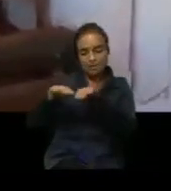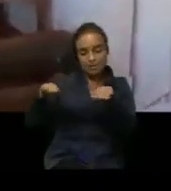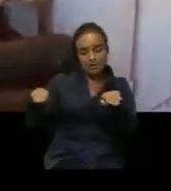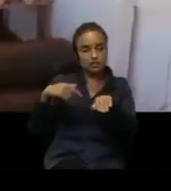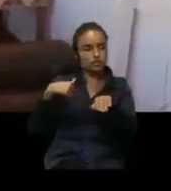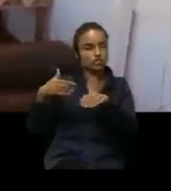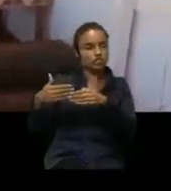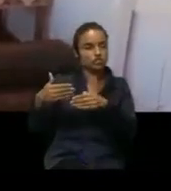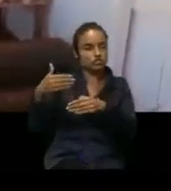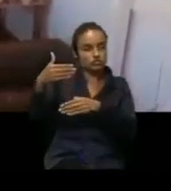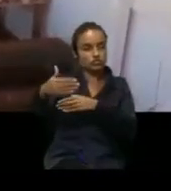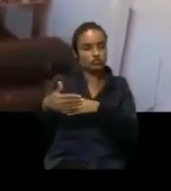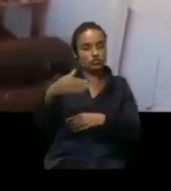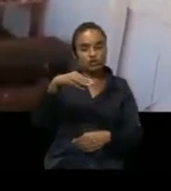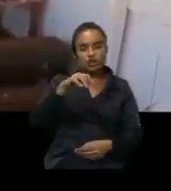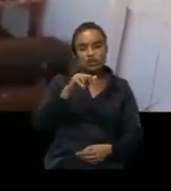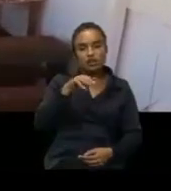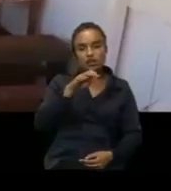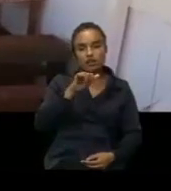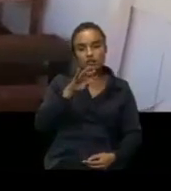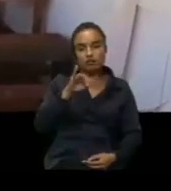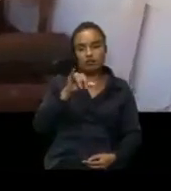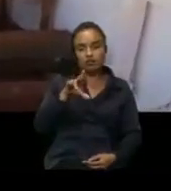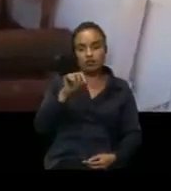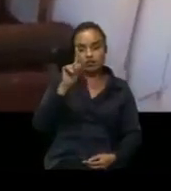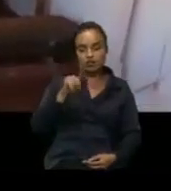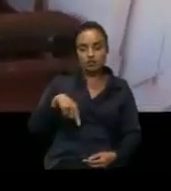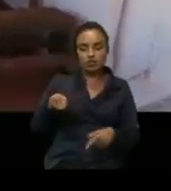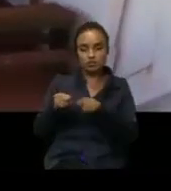no fundo, um marmiteiro, um bebedouro também.